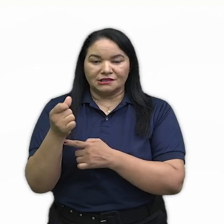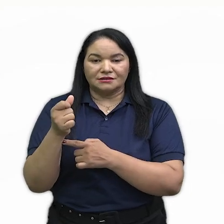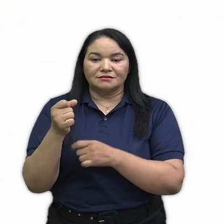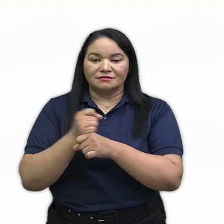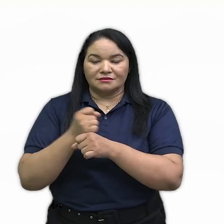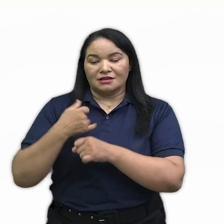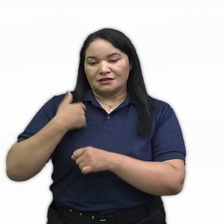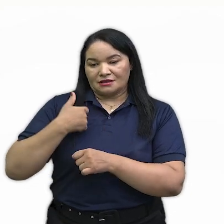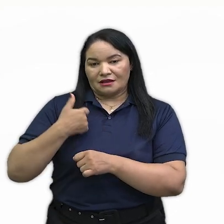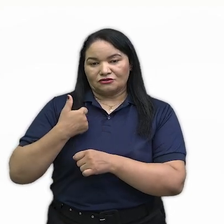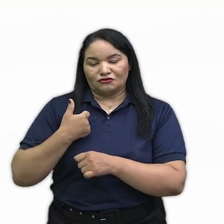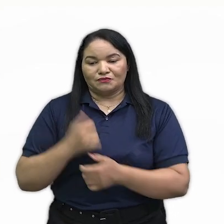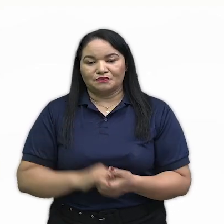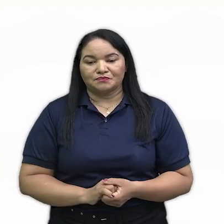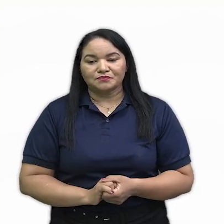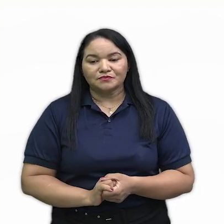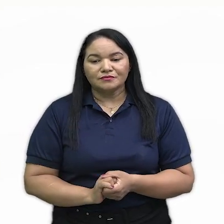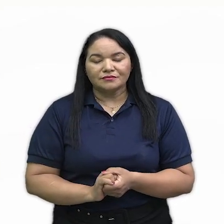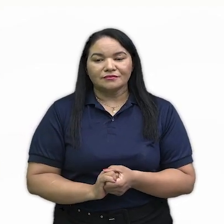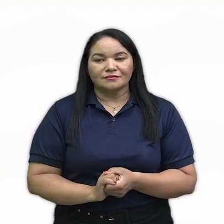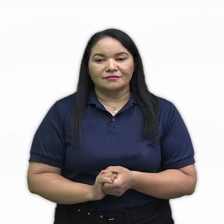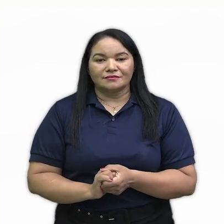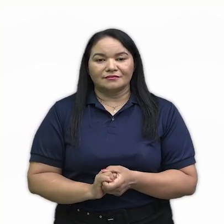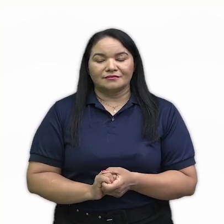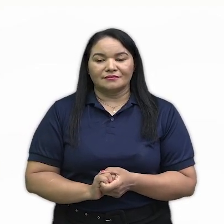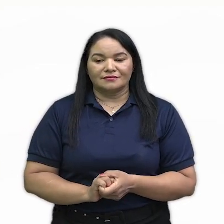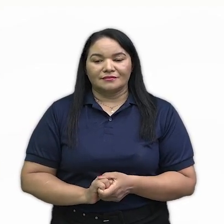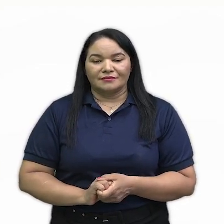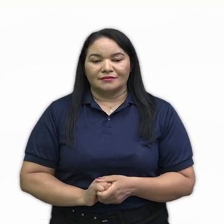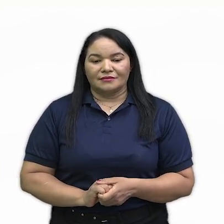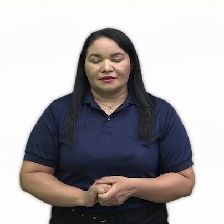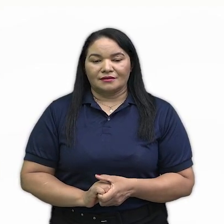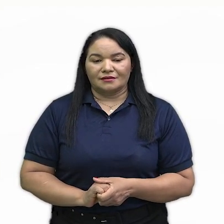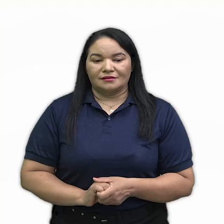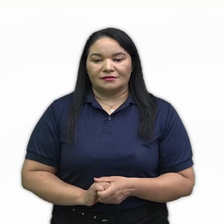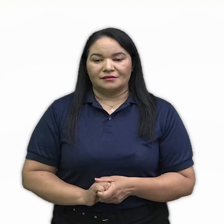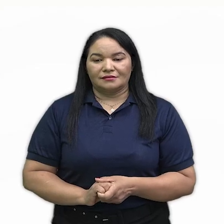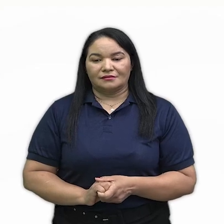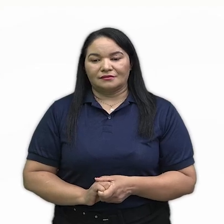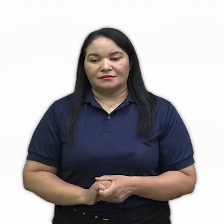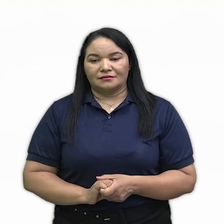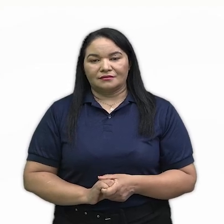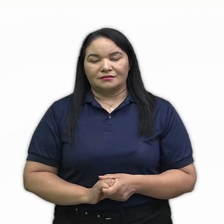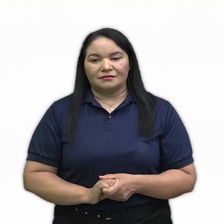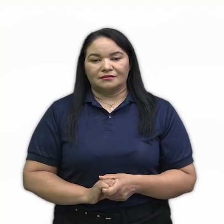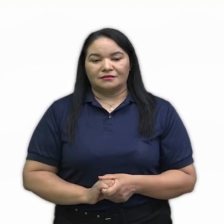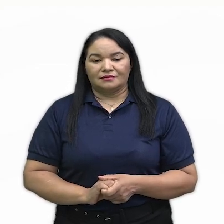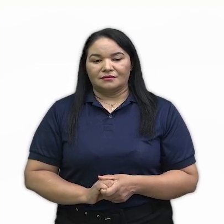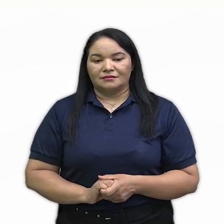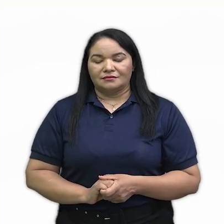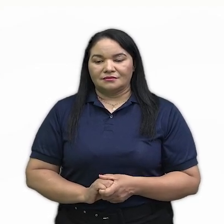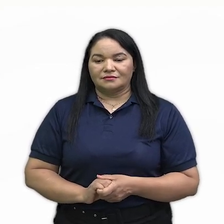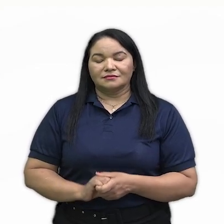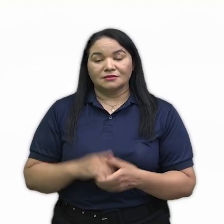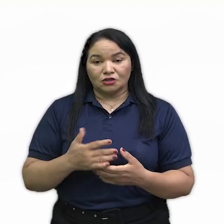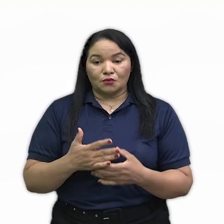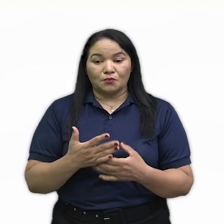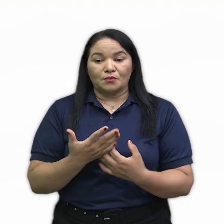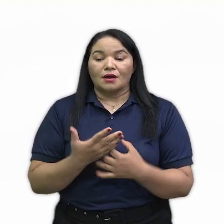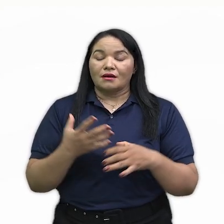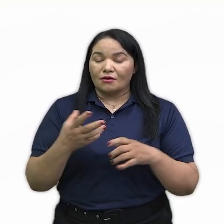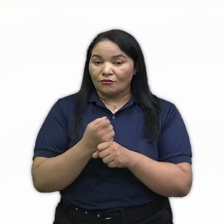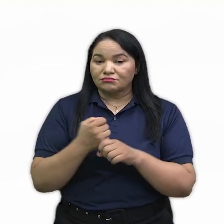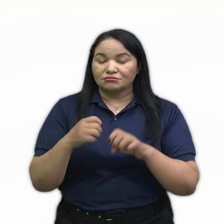23,6 anos, tá bom? E aí, com essa mesma ideia, você vai sempre calcular a média